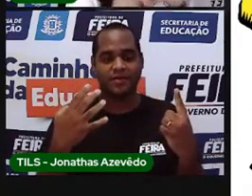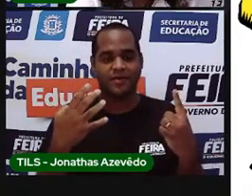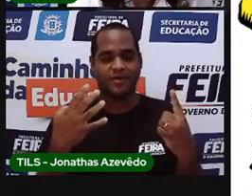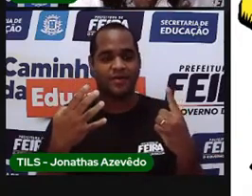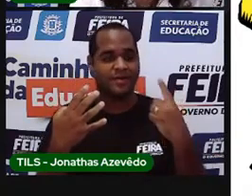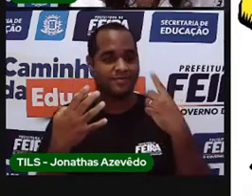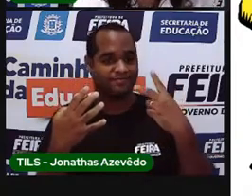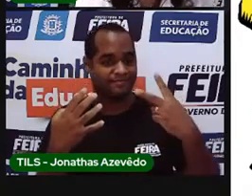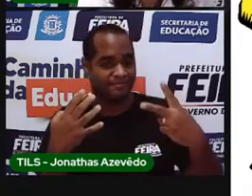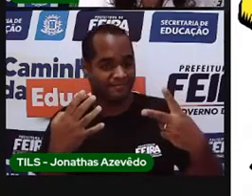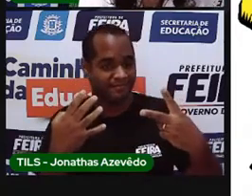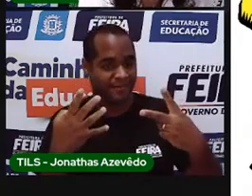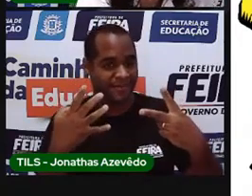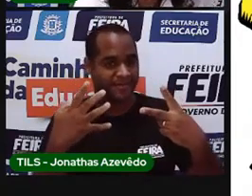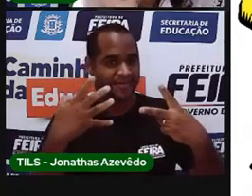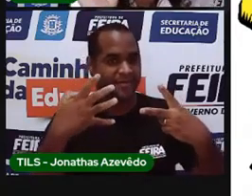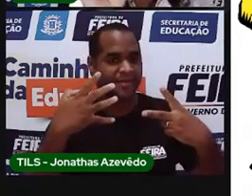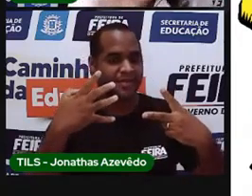6.